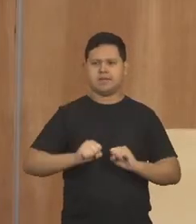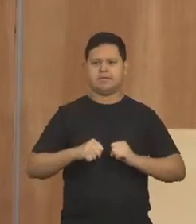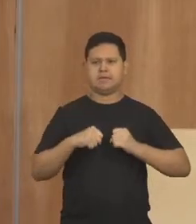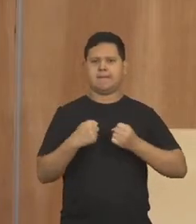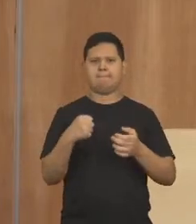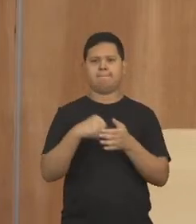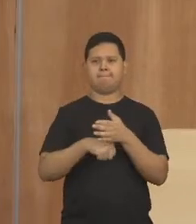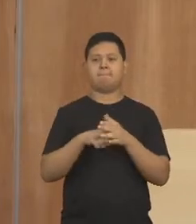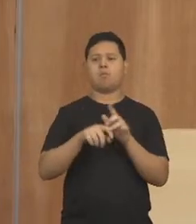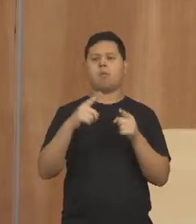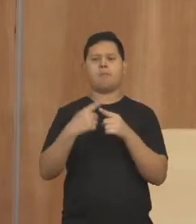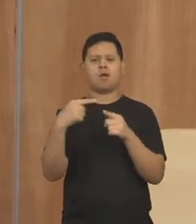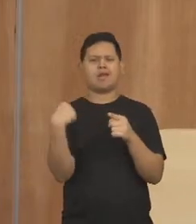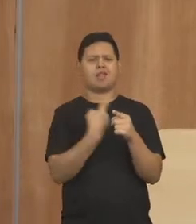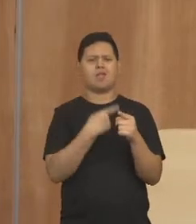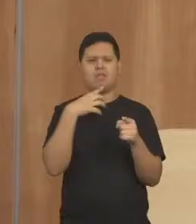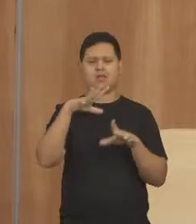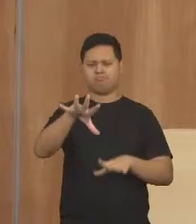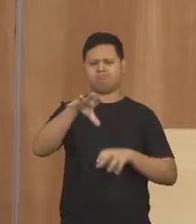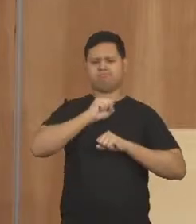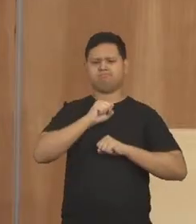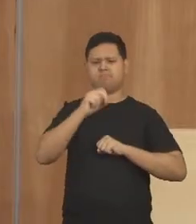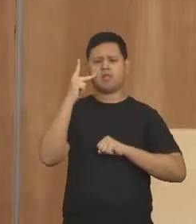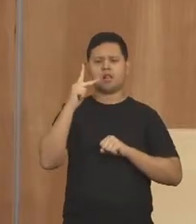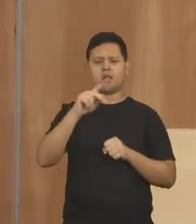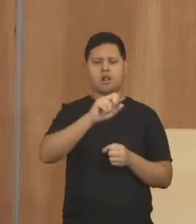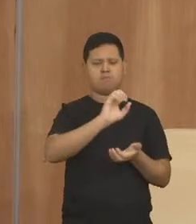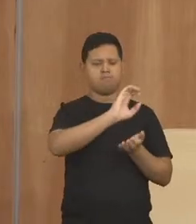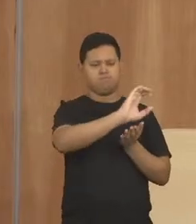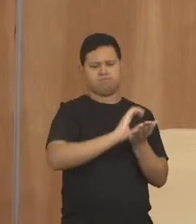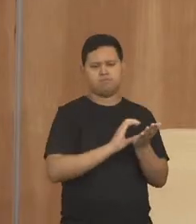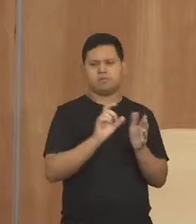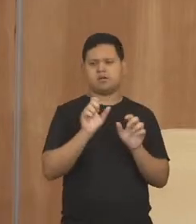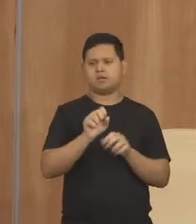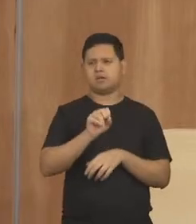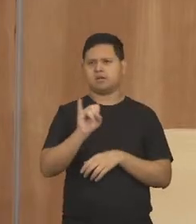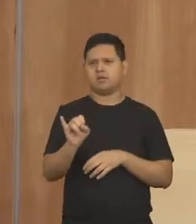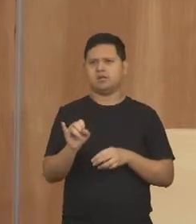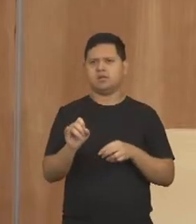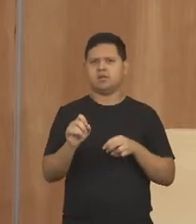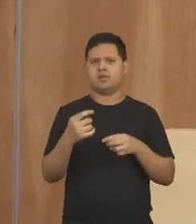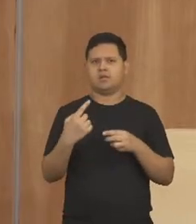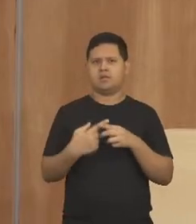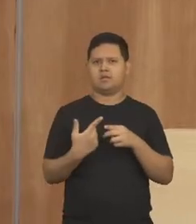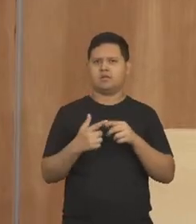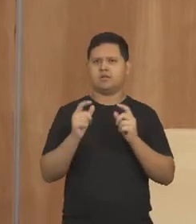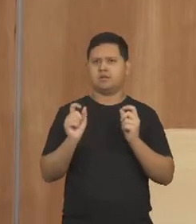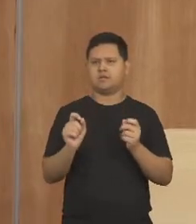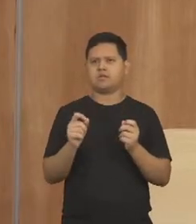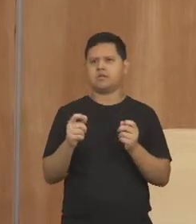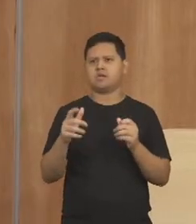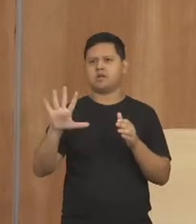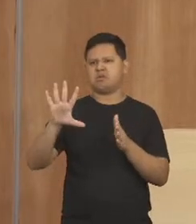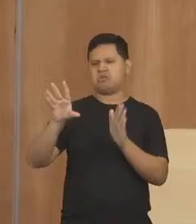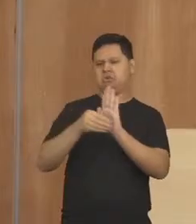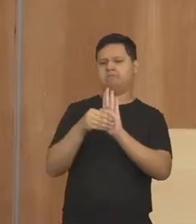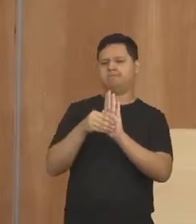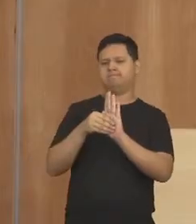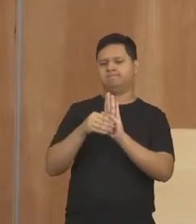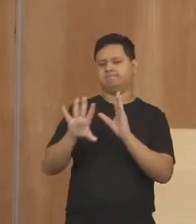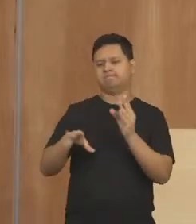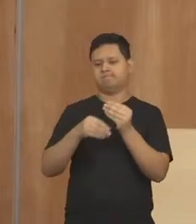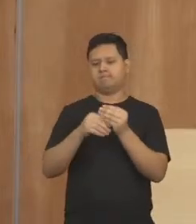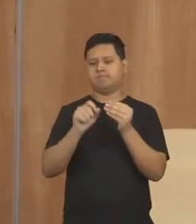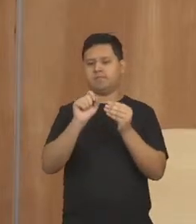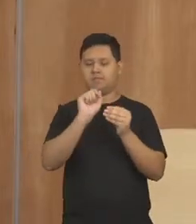do porquê que a gente teve que incorporar isso nessas emendas, e não só fazer emendas complementares,